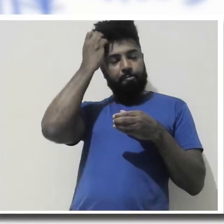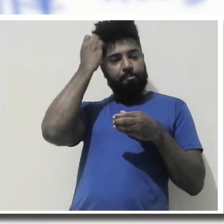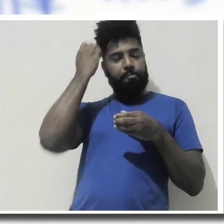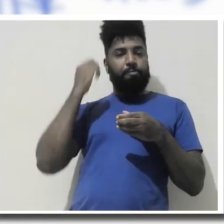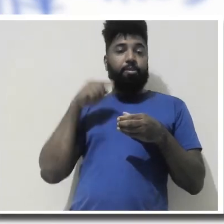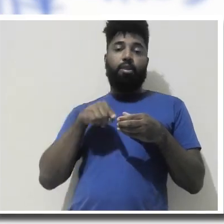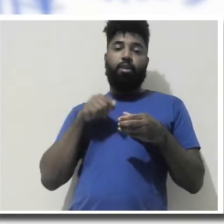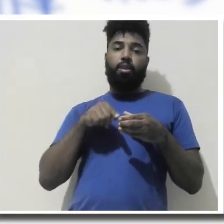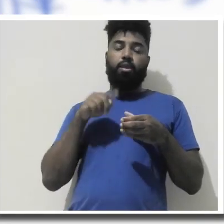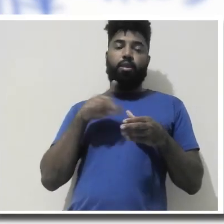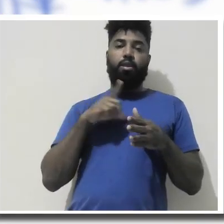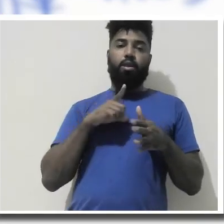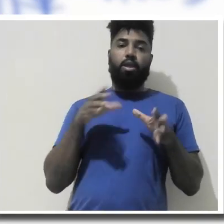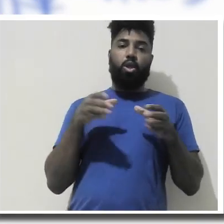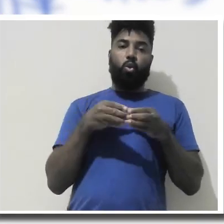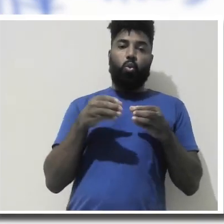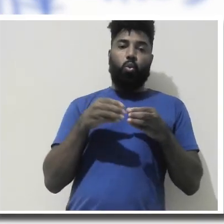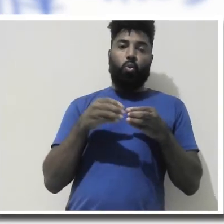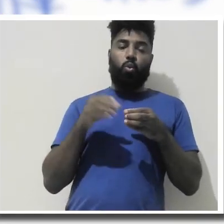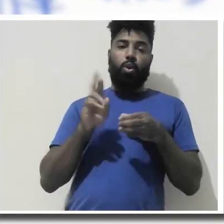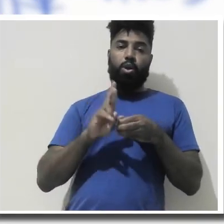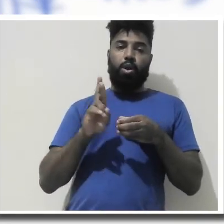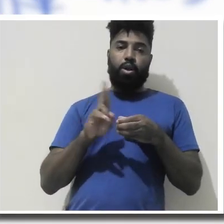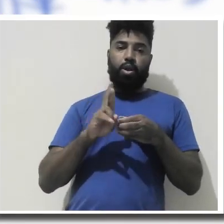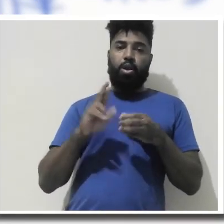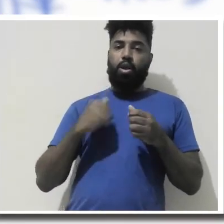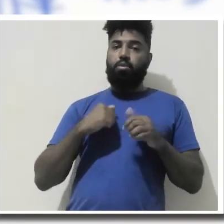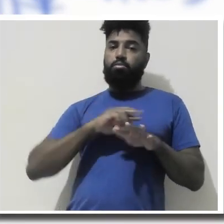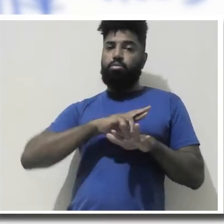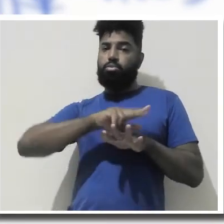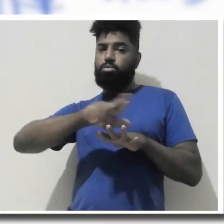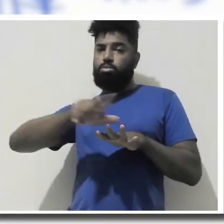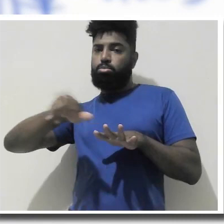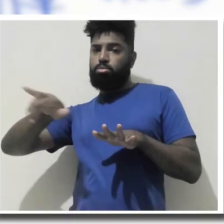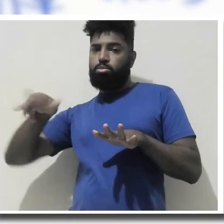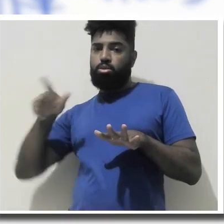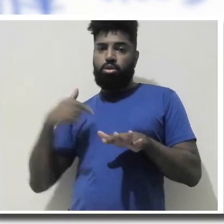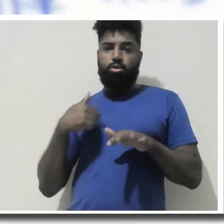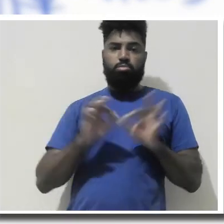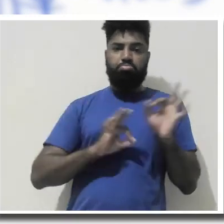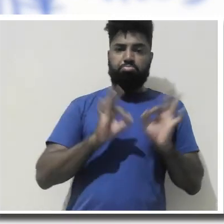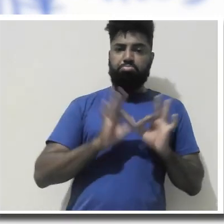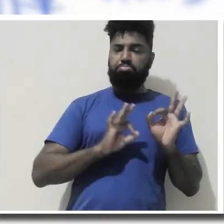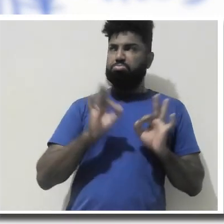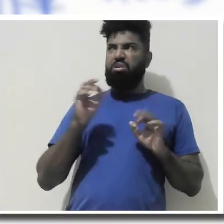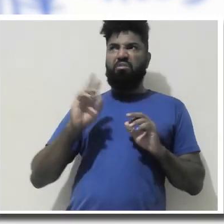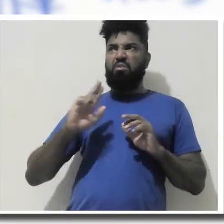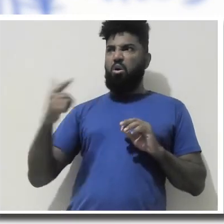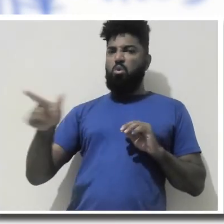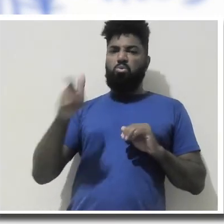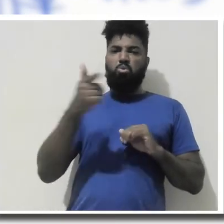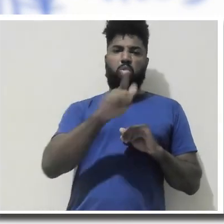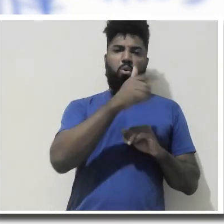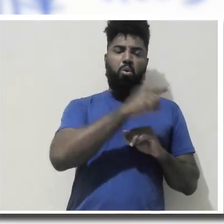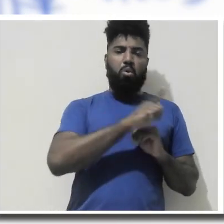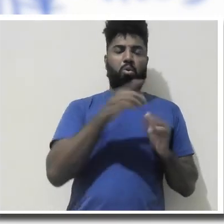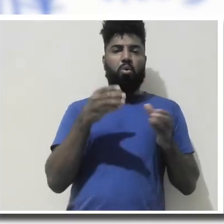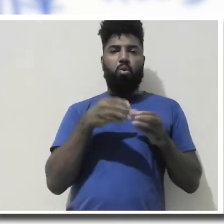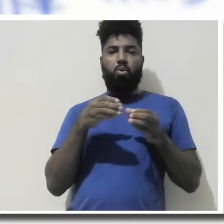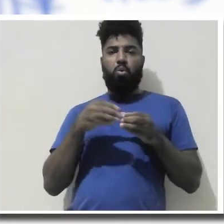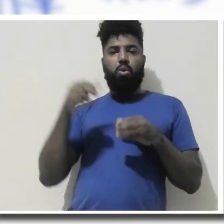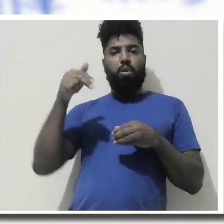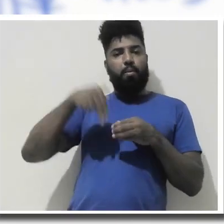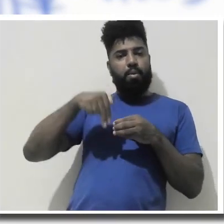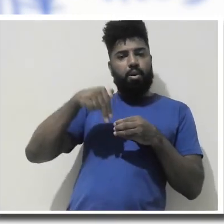Aqui eu tratei do conjunto dos números reais e suas variantes, porém eu posso fazer isso com qualquer outro conjunto, inclusive